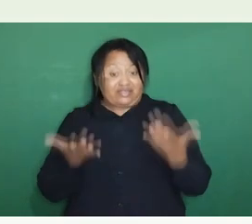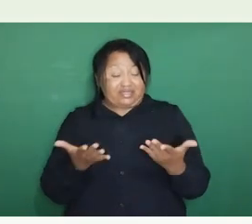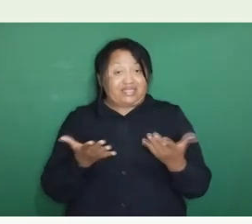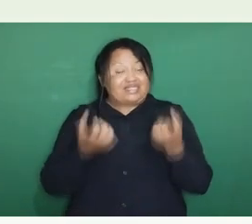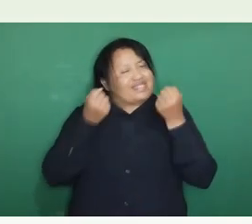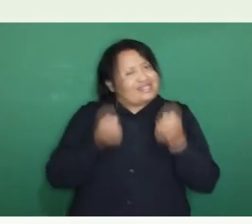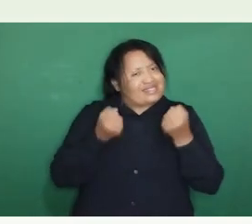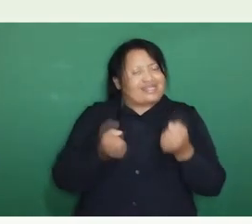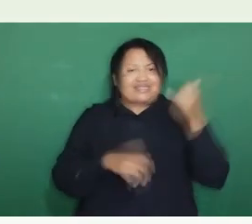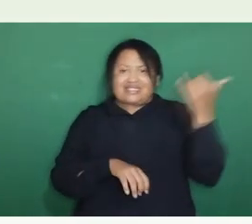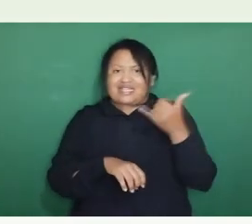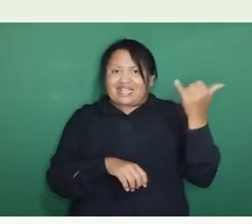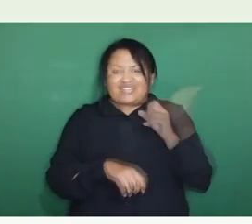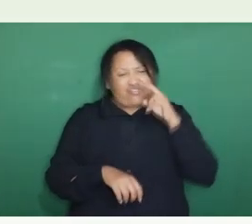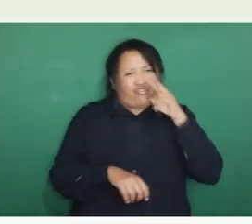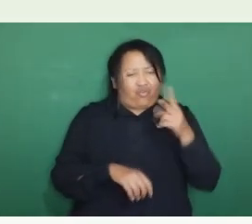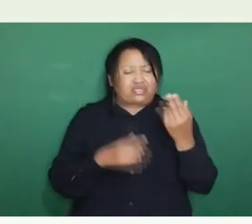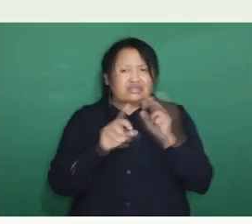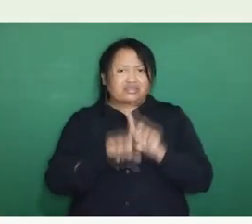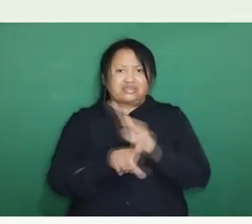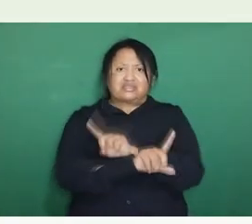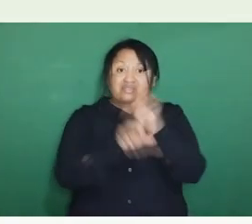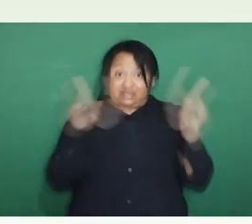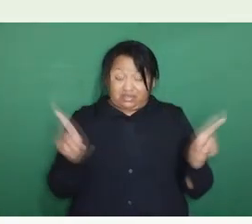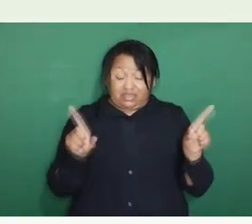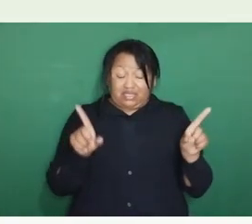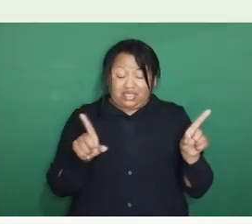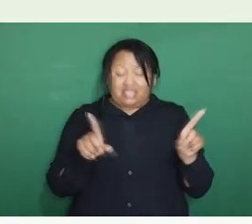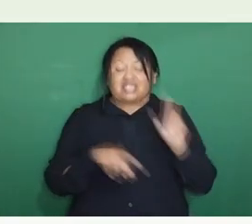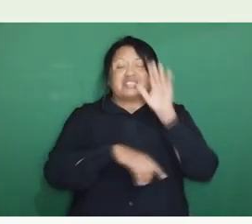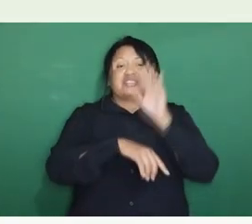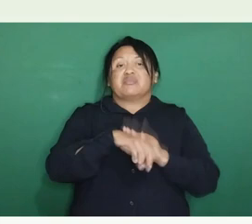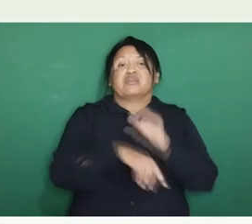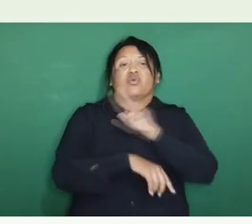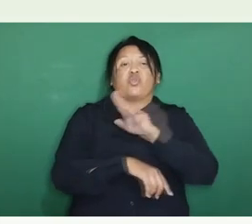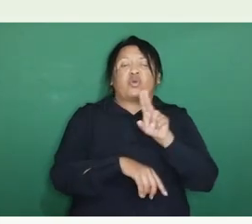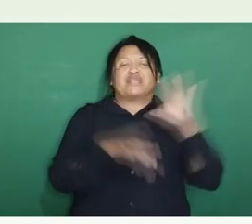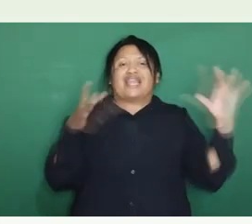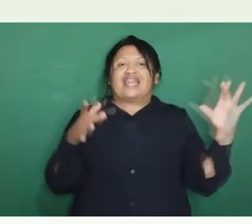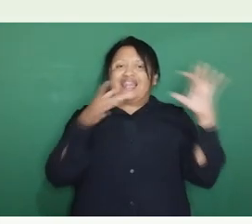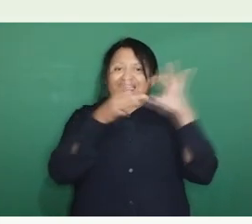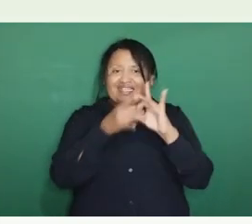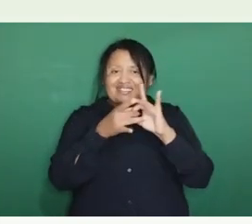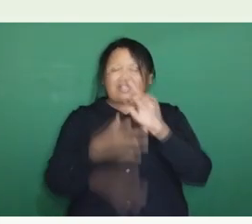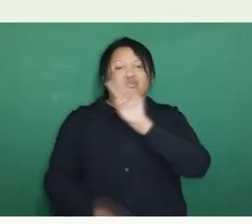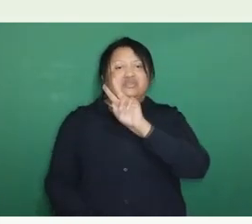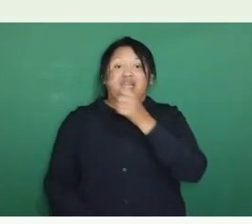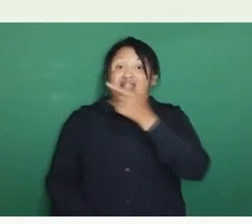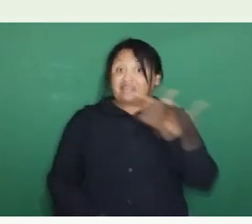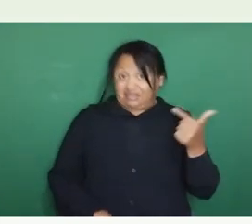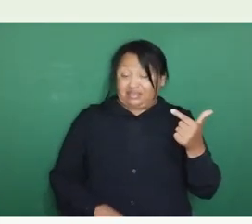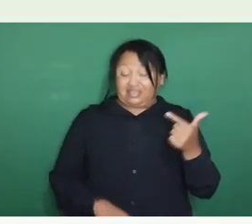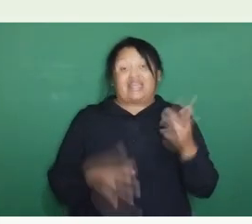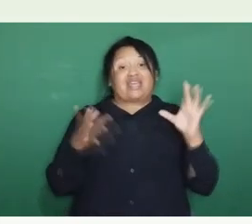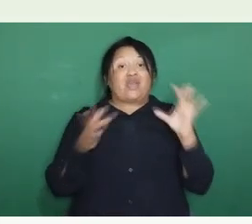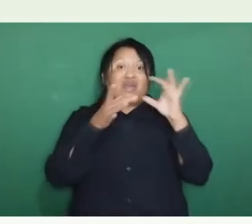densidade de cargas Opostas formando que a gente chama de ligação de hidrogênio que é